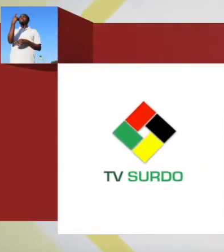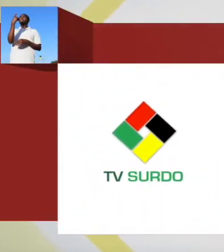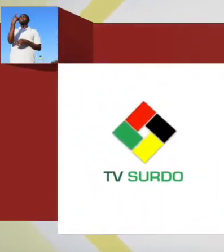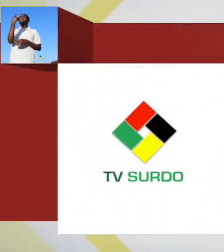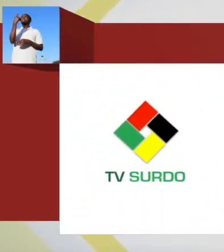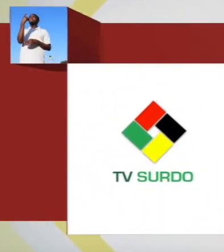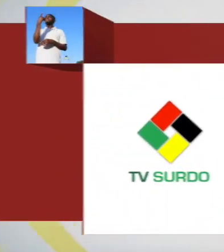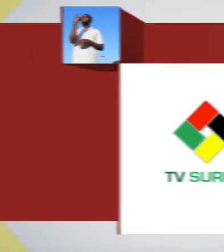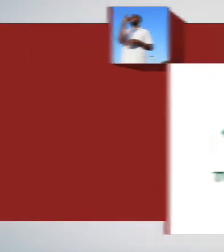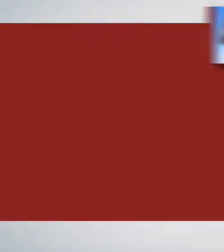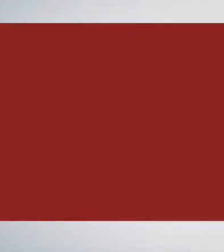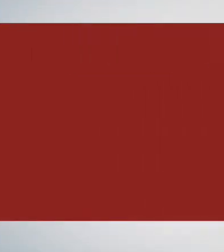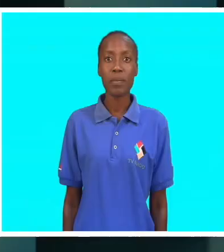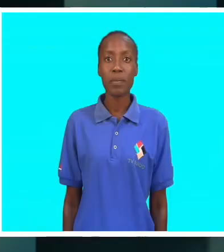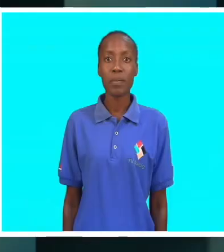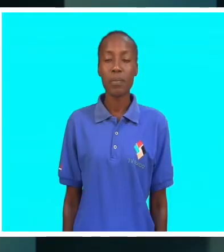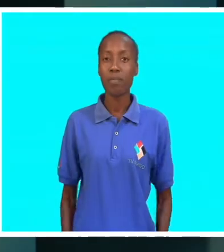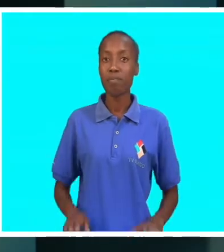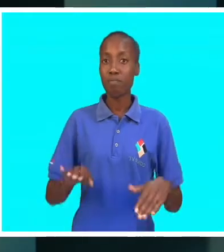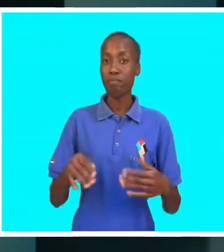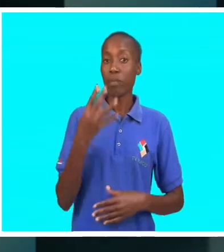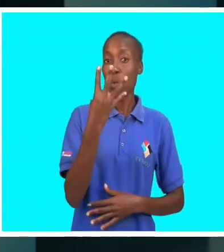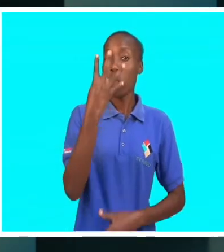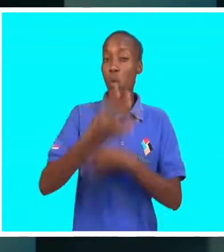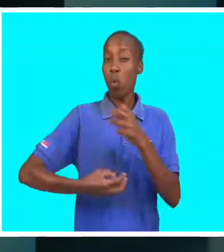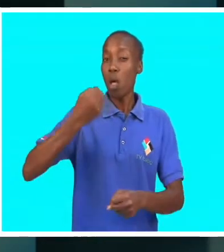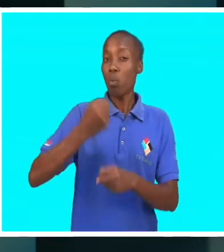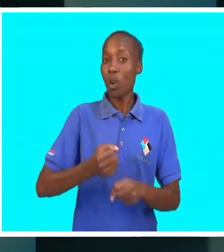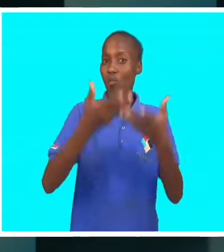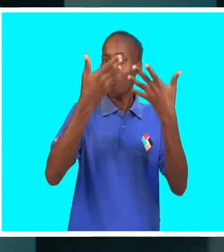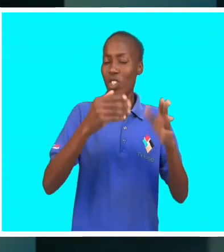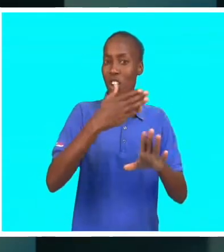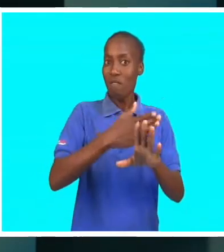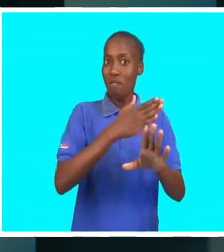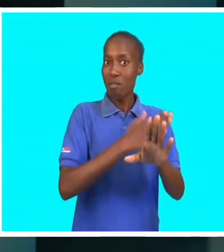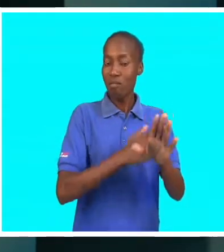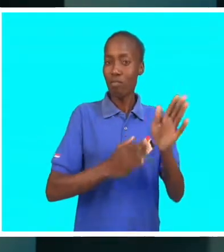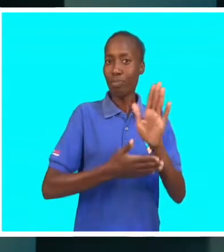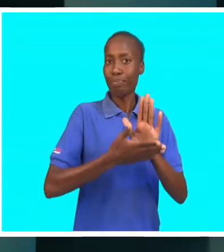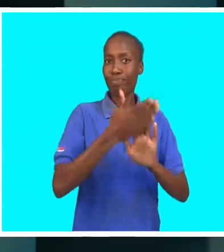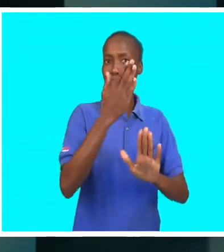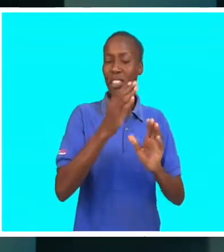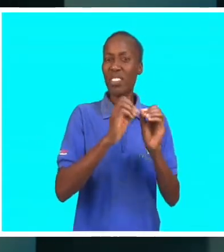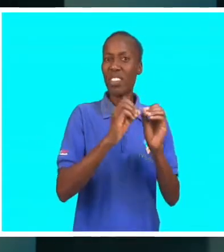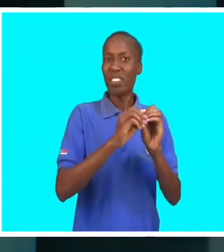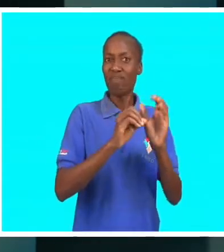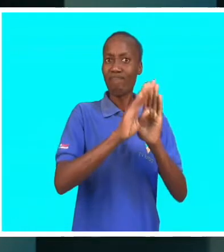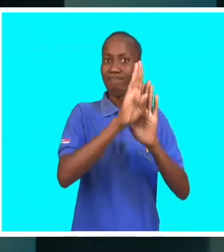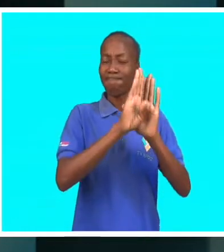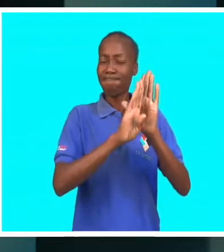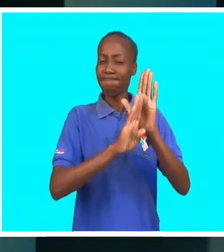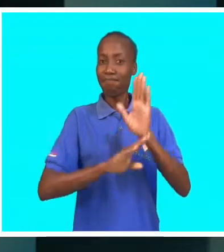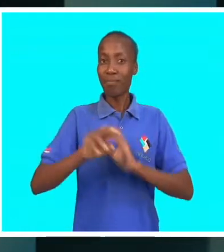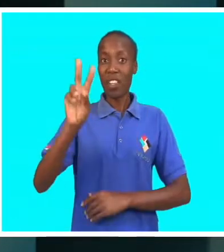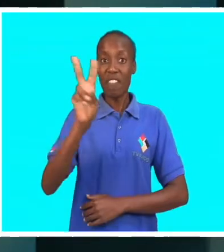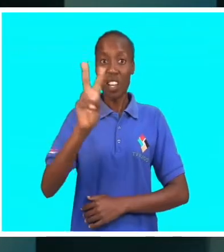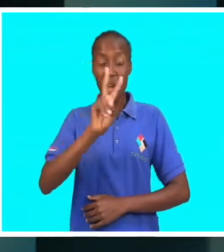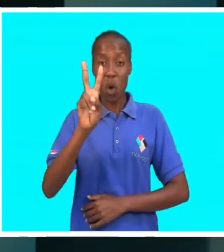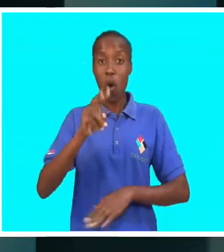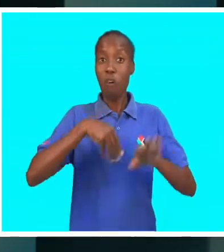Música Quatro anos depois de ter descido de divisão, o Villancool Futebol Clube quer